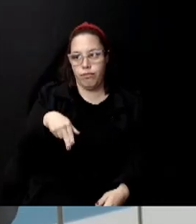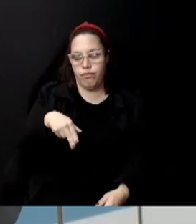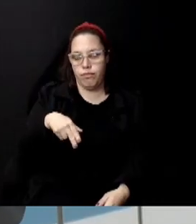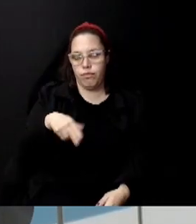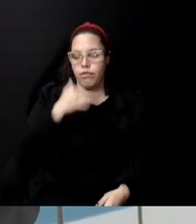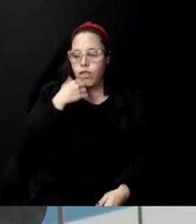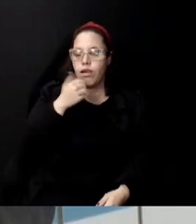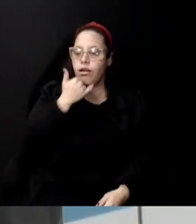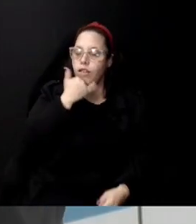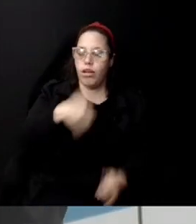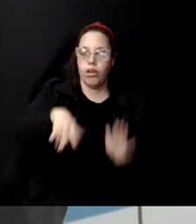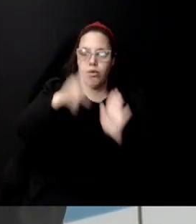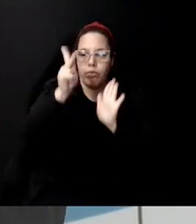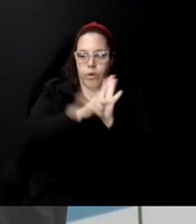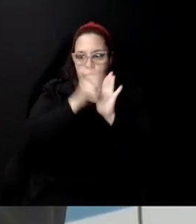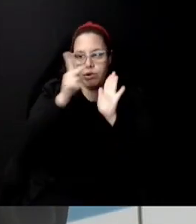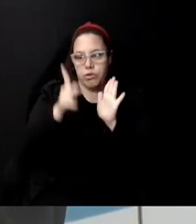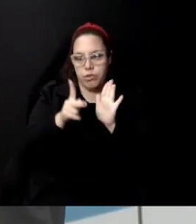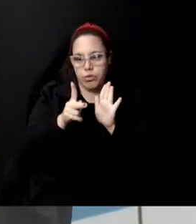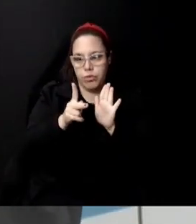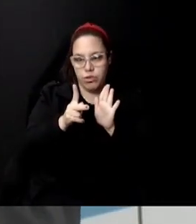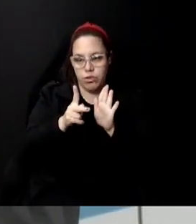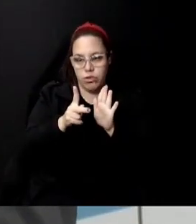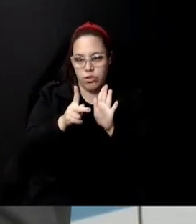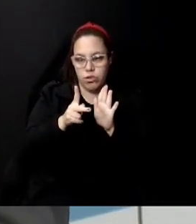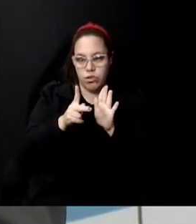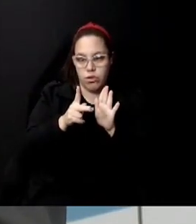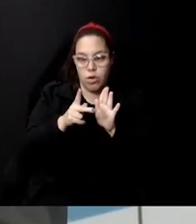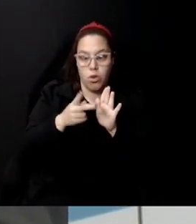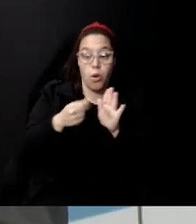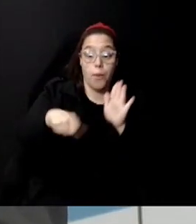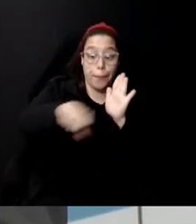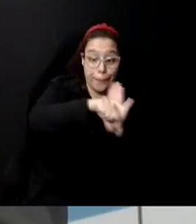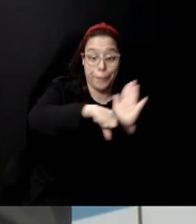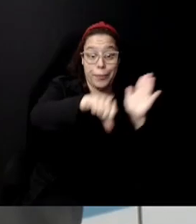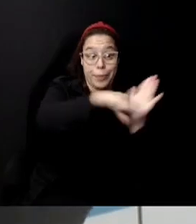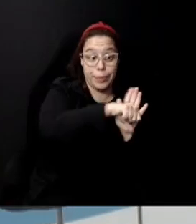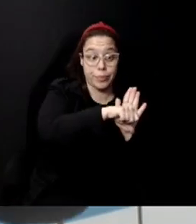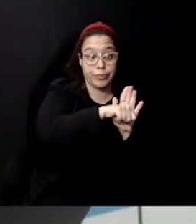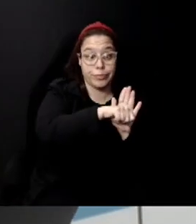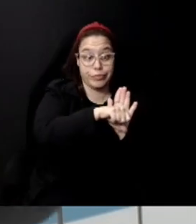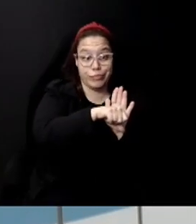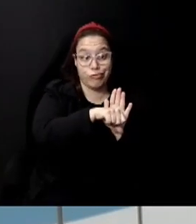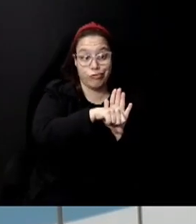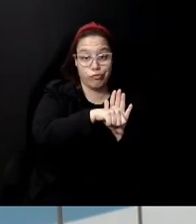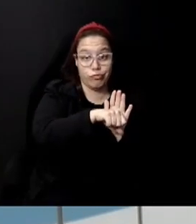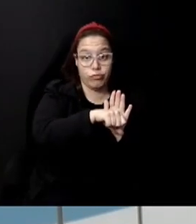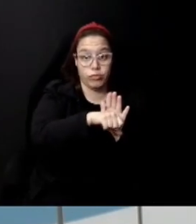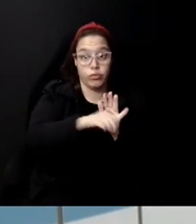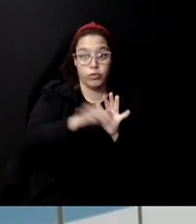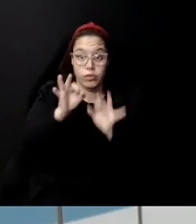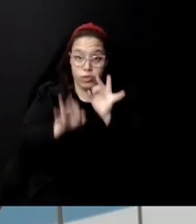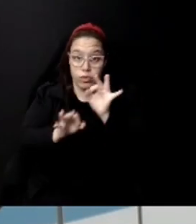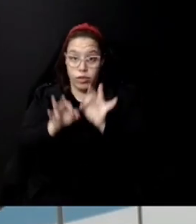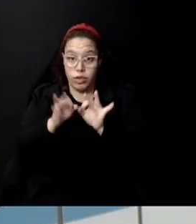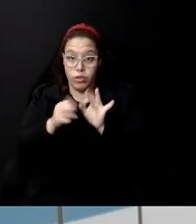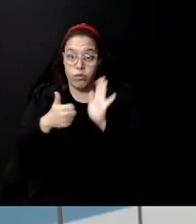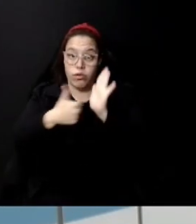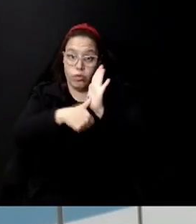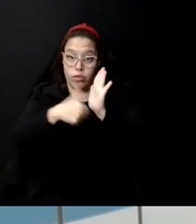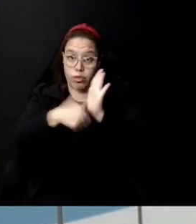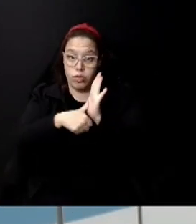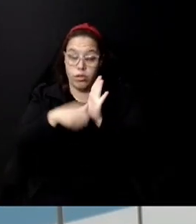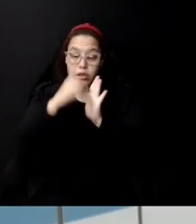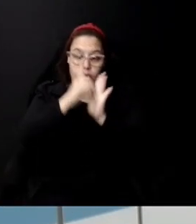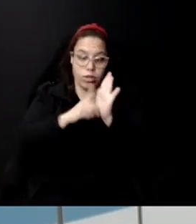Penal Internacional que vai punir pessoas que venham a cometer crimes de guerra. Lógico, a gente teve os protocolos da década de 70